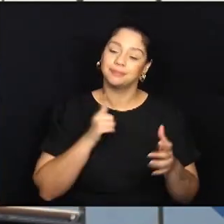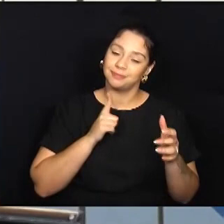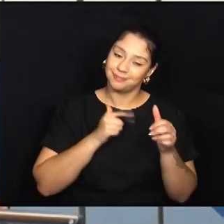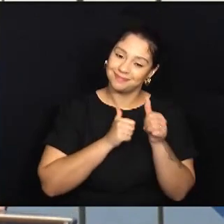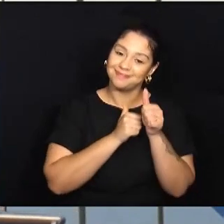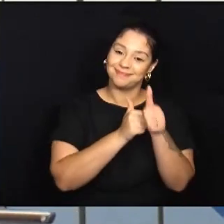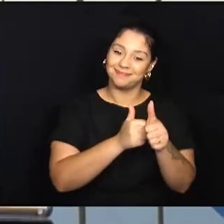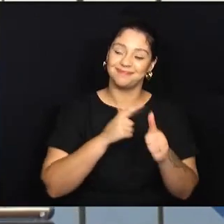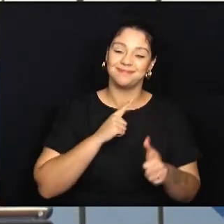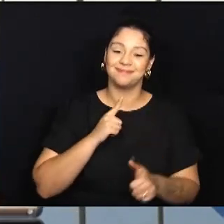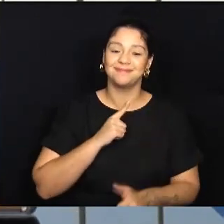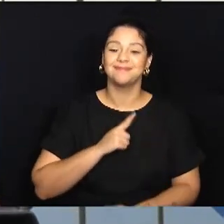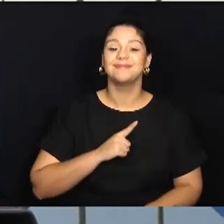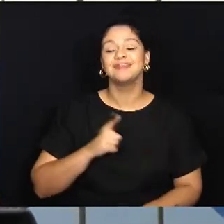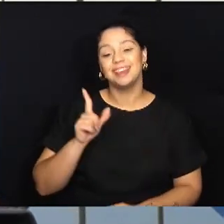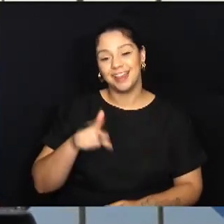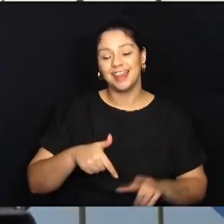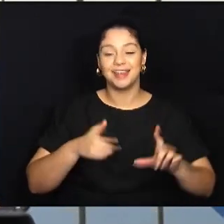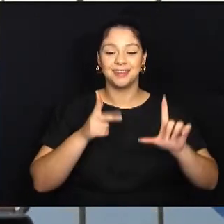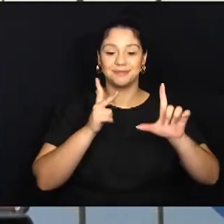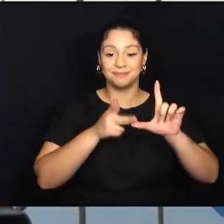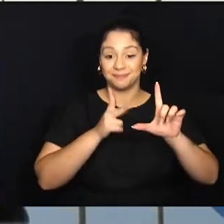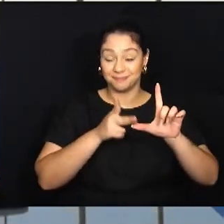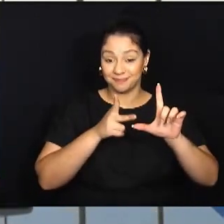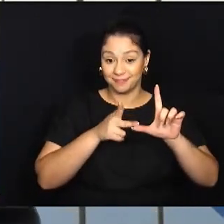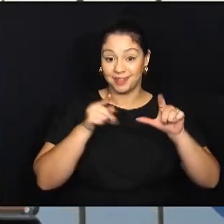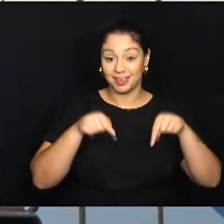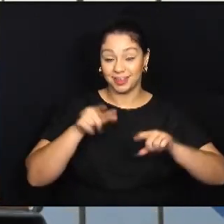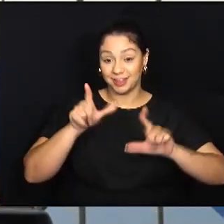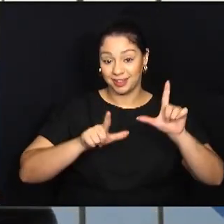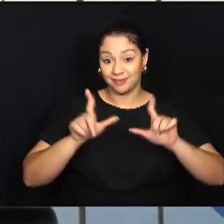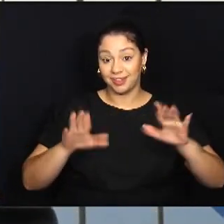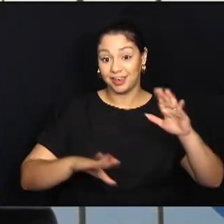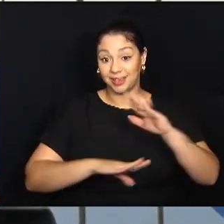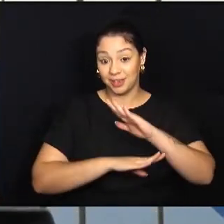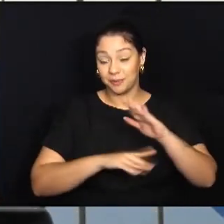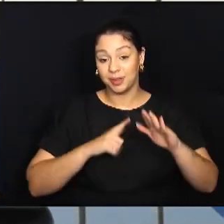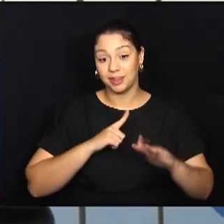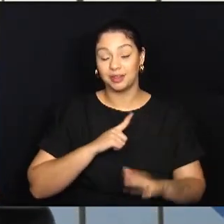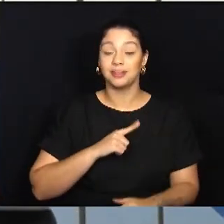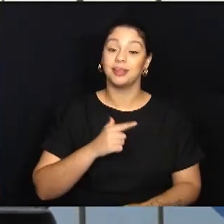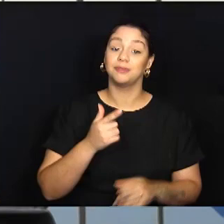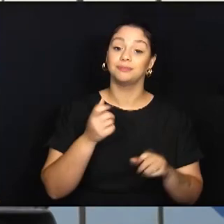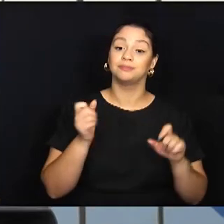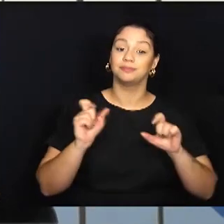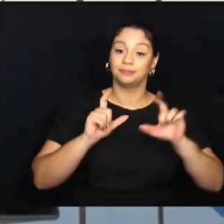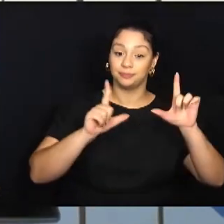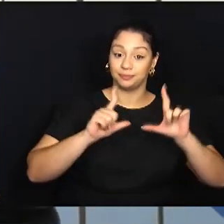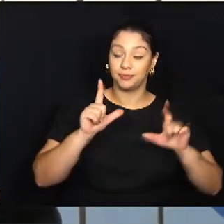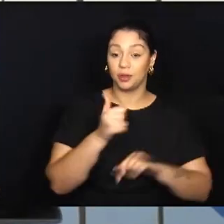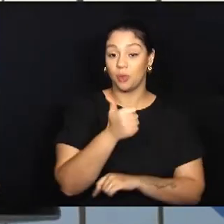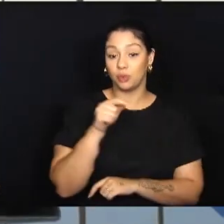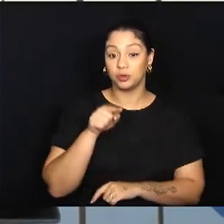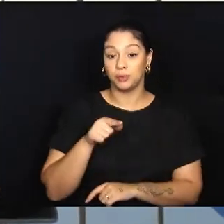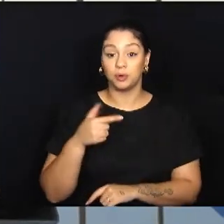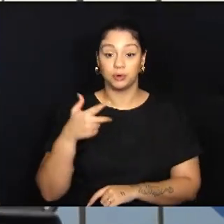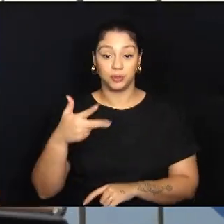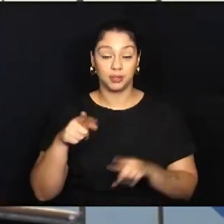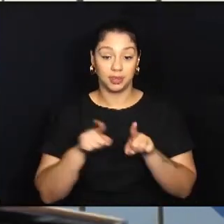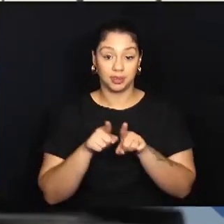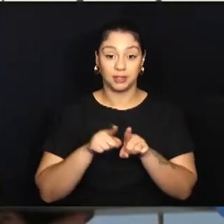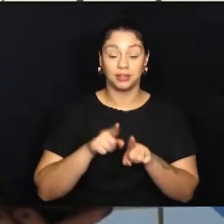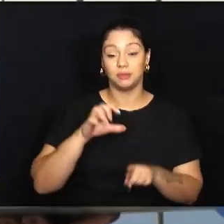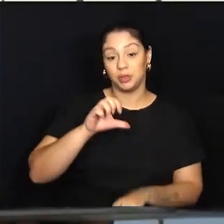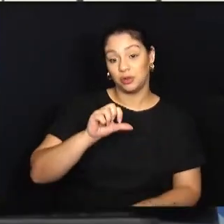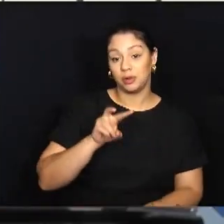a transmissão ao vivo aqui pela TV Câmara Campinas, nos canais 11.3, 4 da NET, 9 da Vivo Fibra